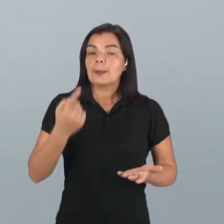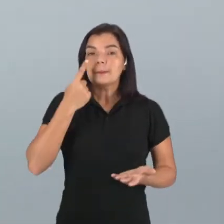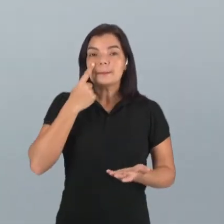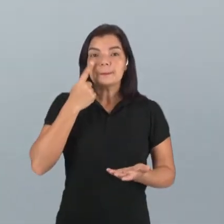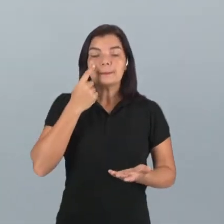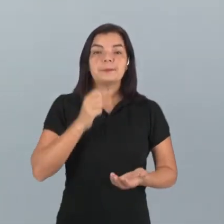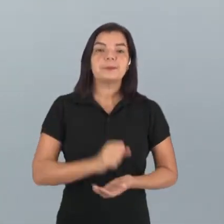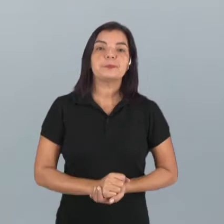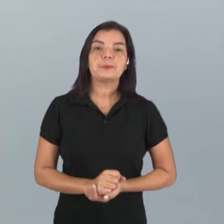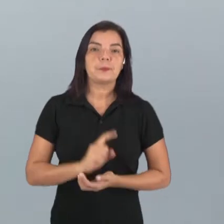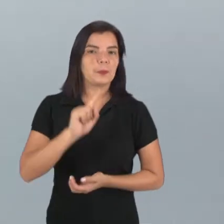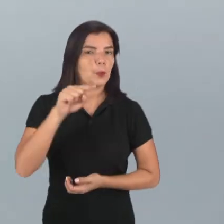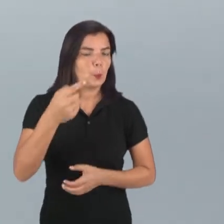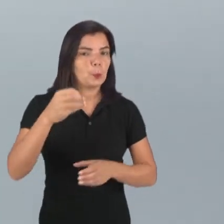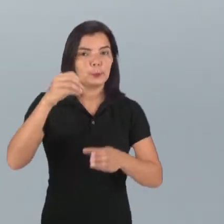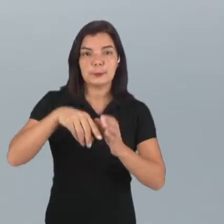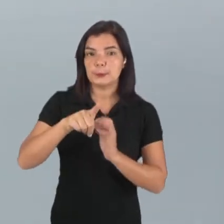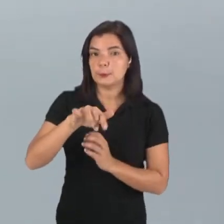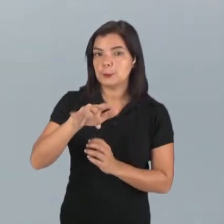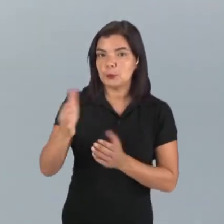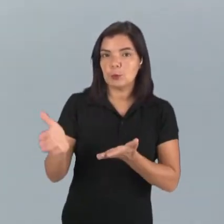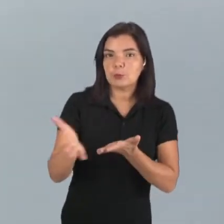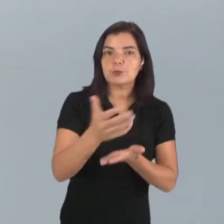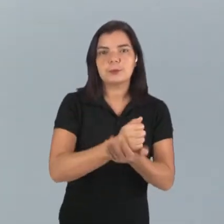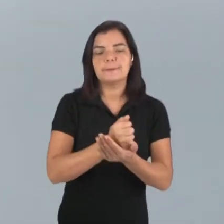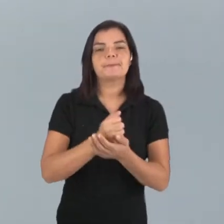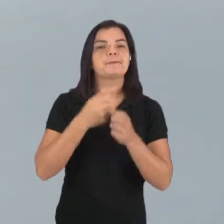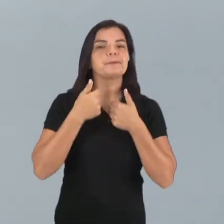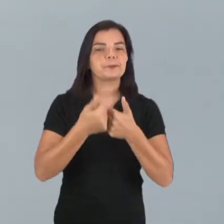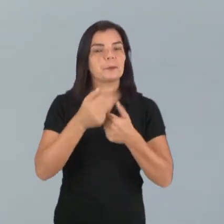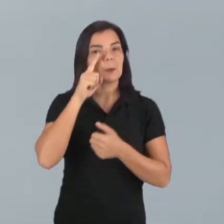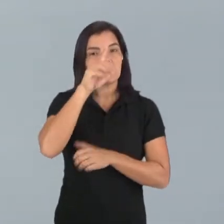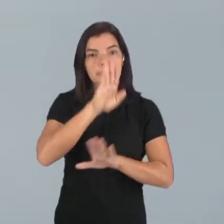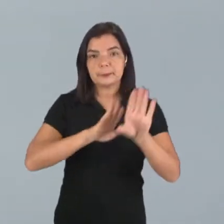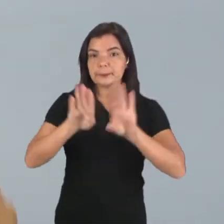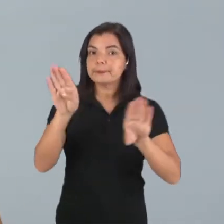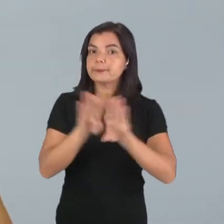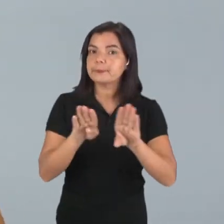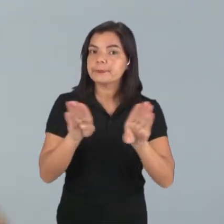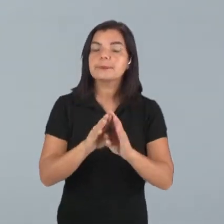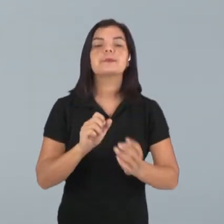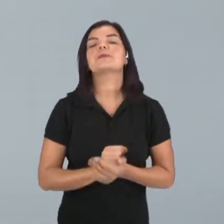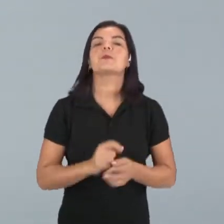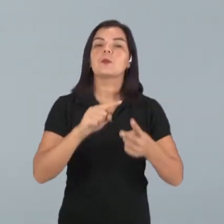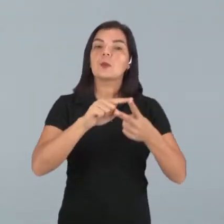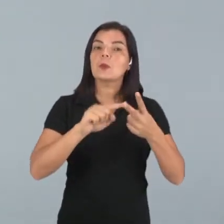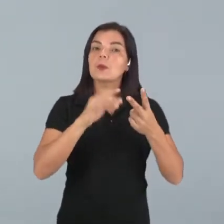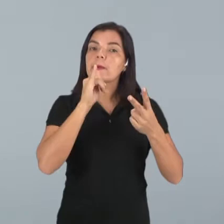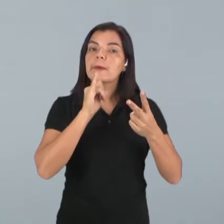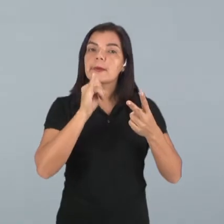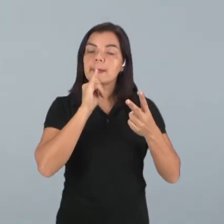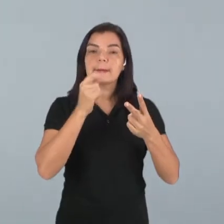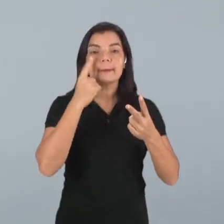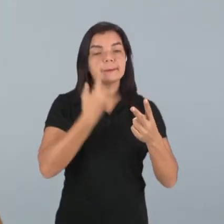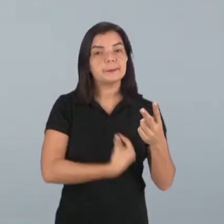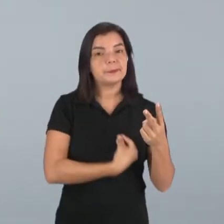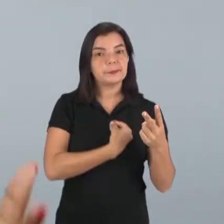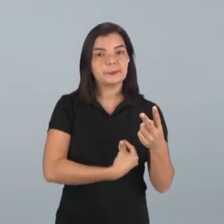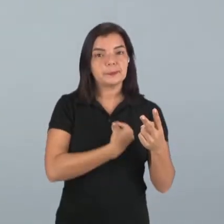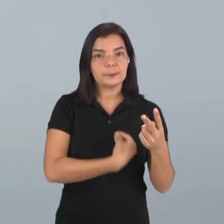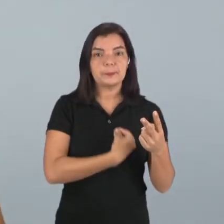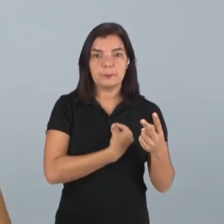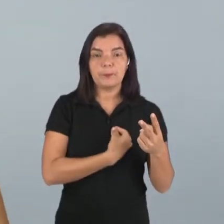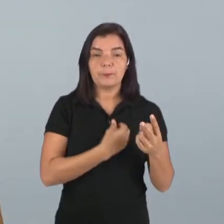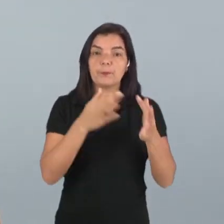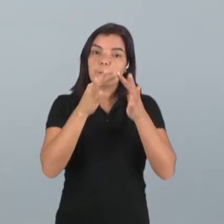vai depositar esse lixo para ser recolhido, tá bom, gente? Então, muito cuidado com isso também. Nos dois exemplos, observamos a existência de